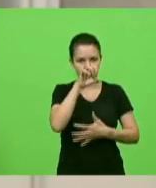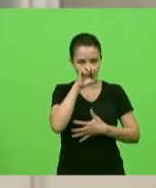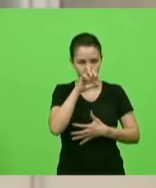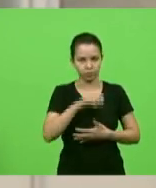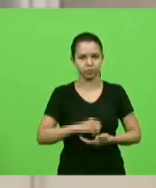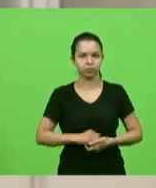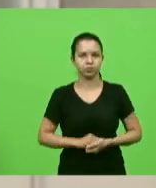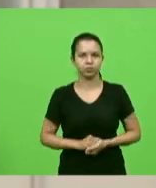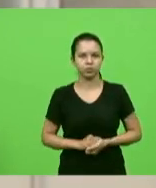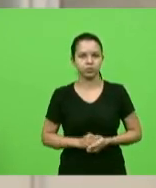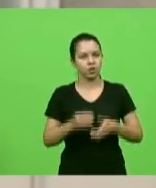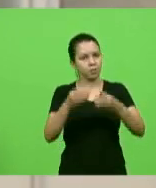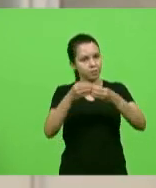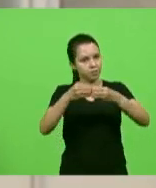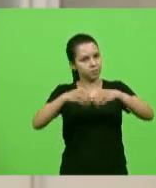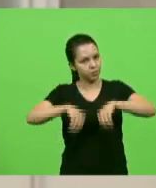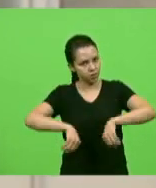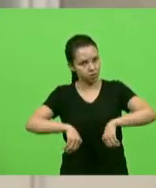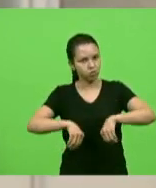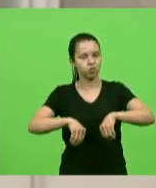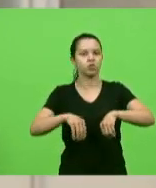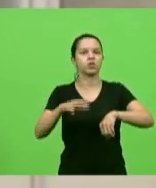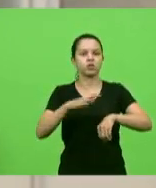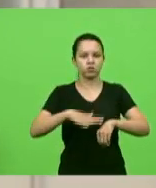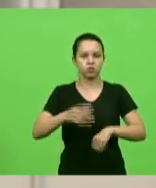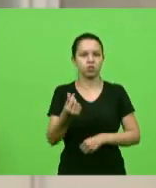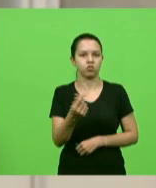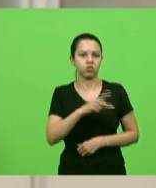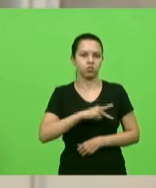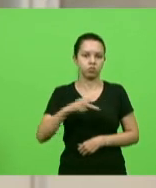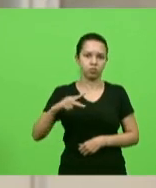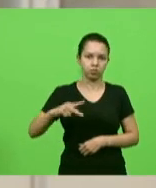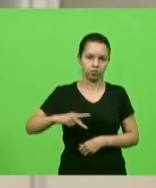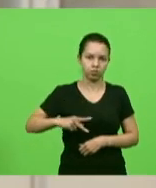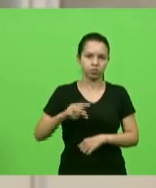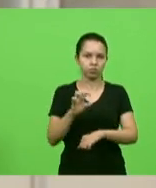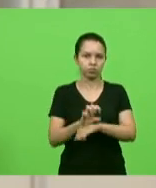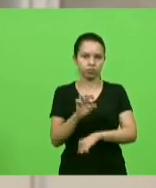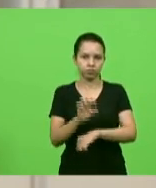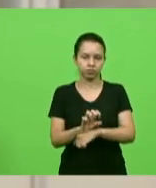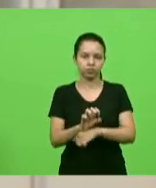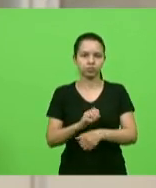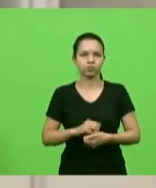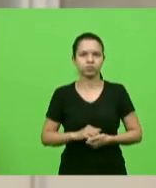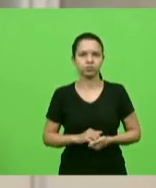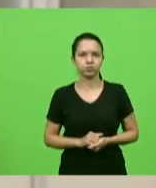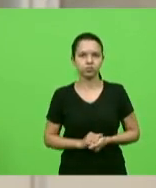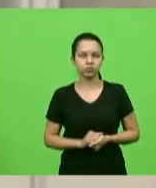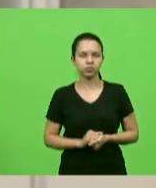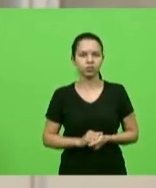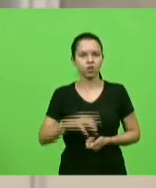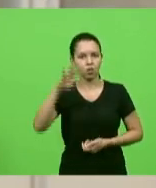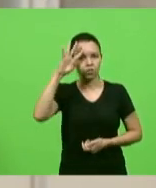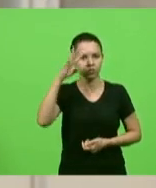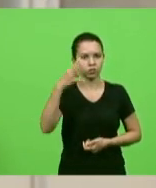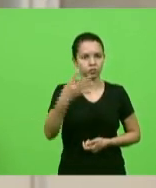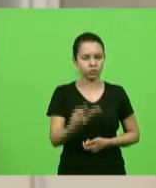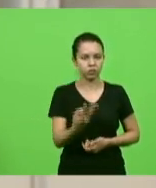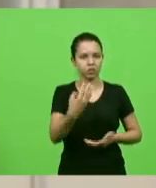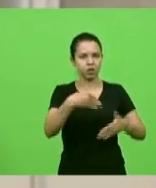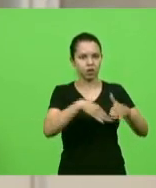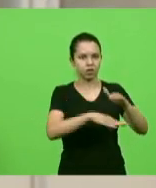que acarretou prejuízo ao erário público de sestário e como o consequente